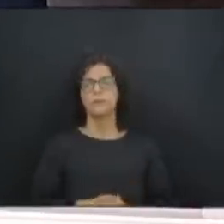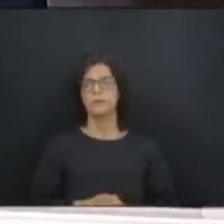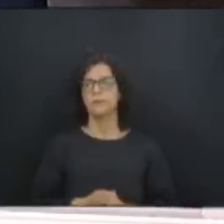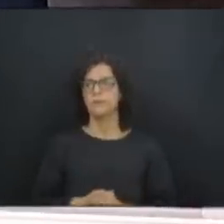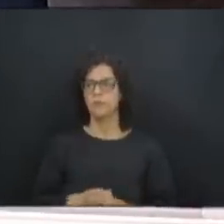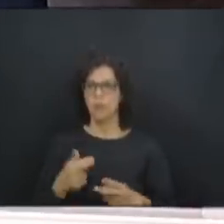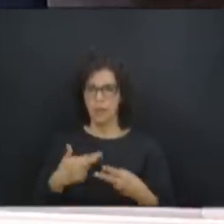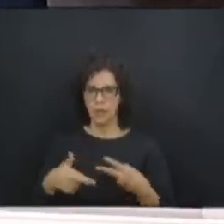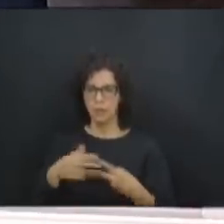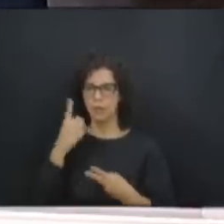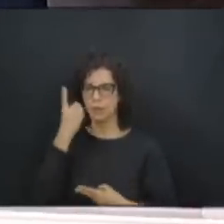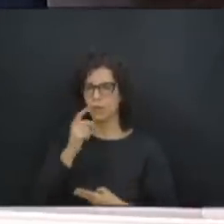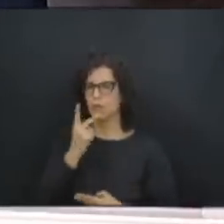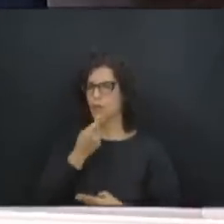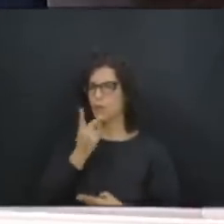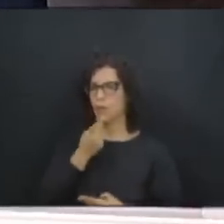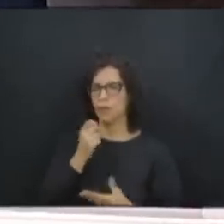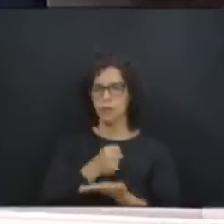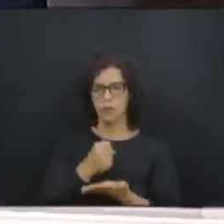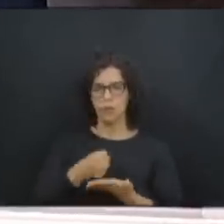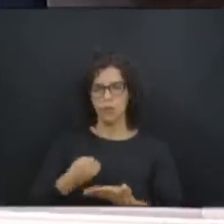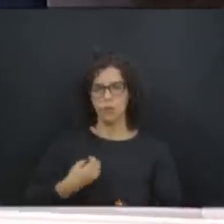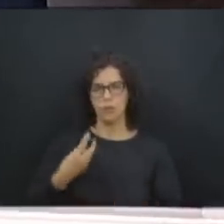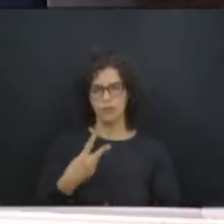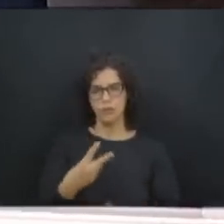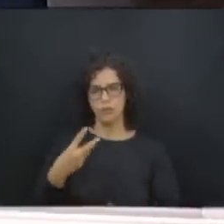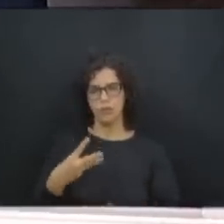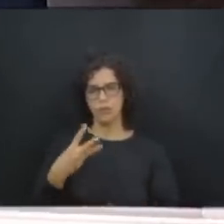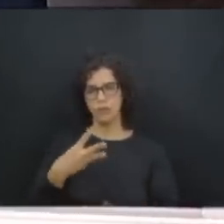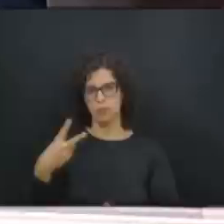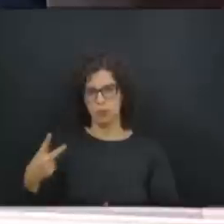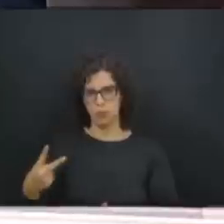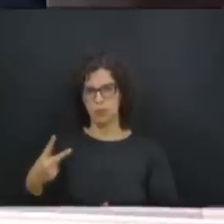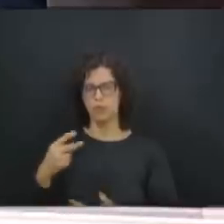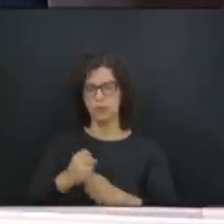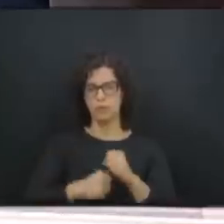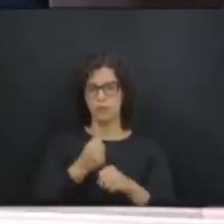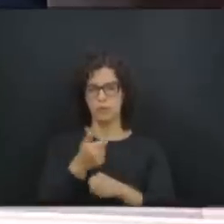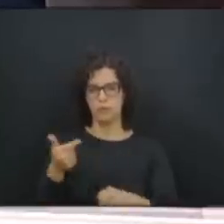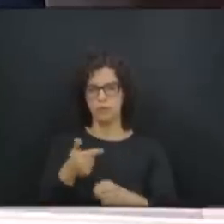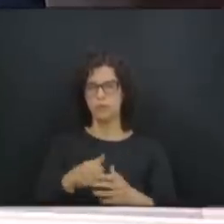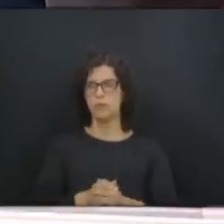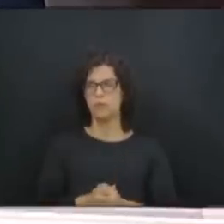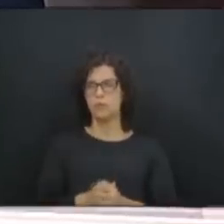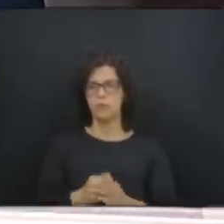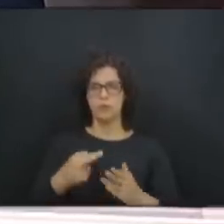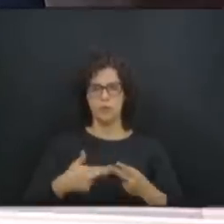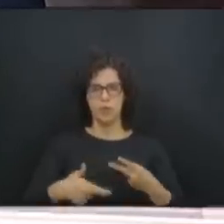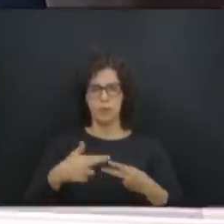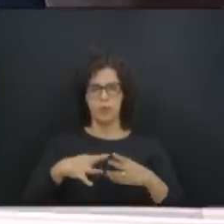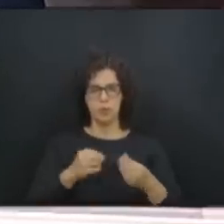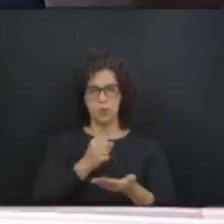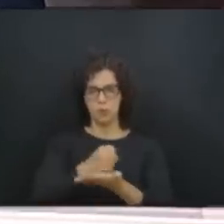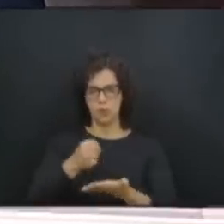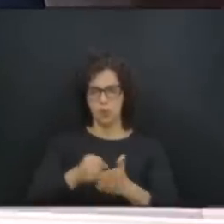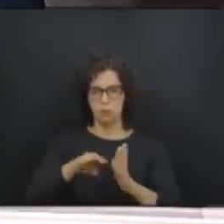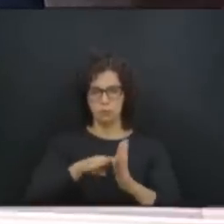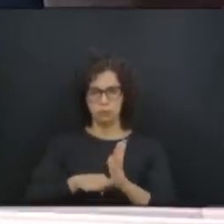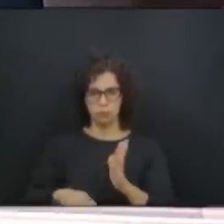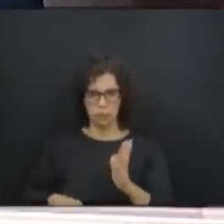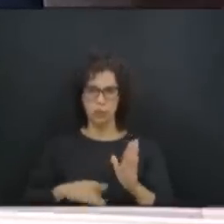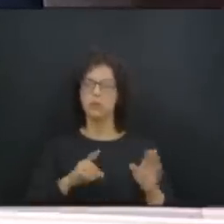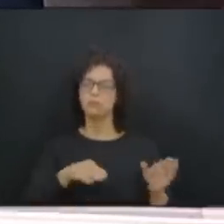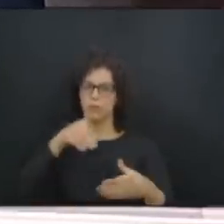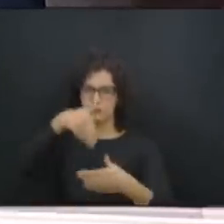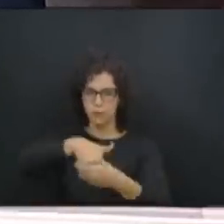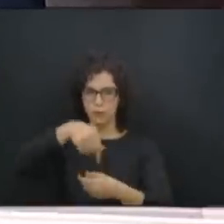o requerimento o deputado Homero Marchese particular segundo 2332 2002 você vai requerimento protocolado no expediente